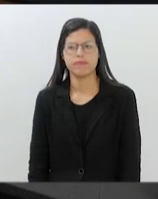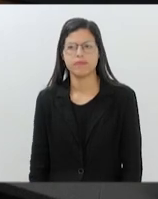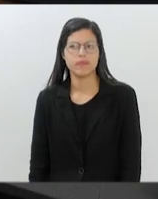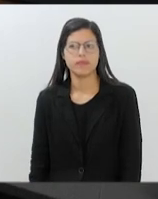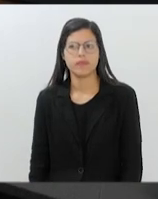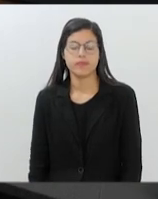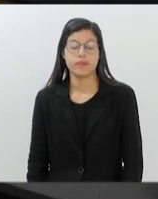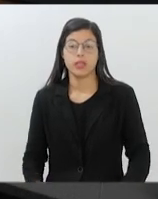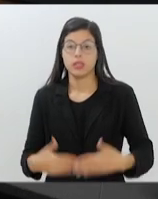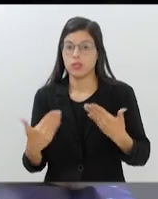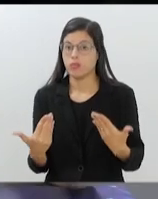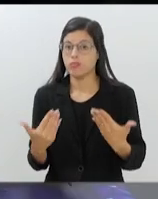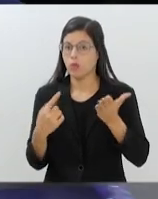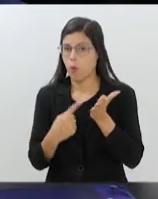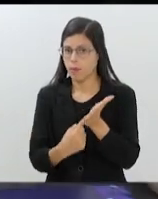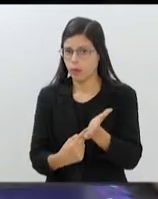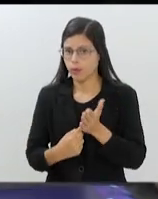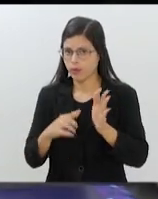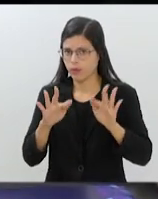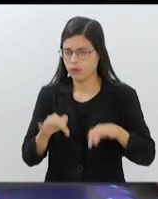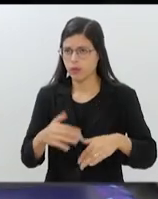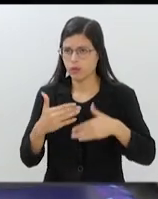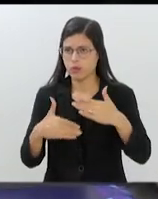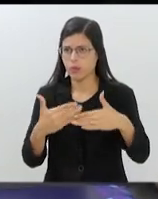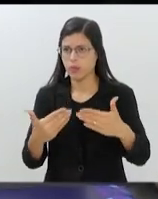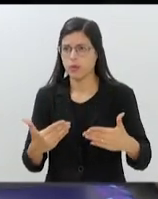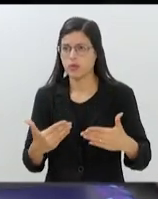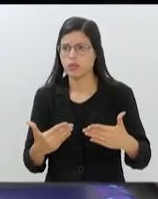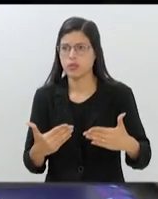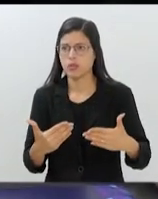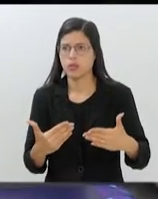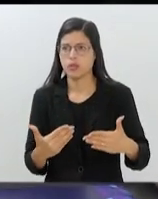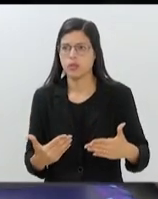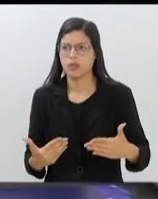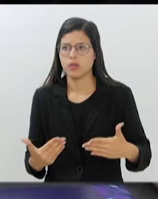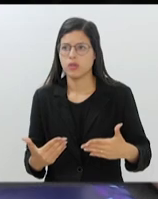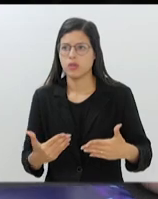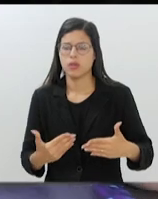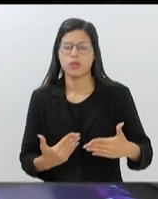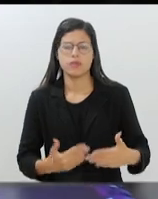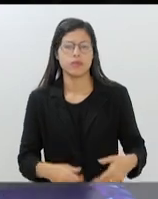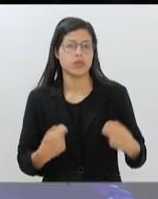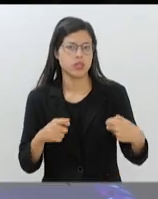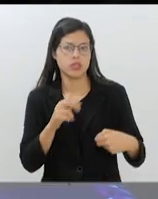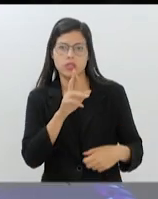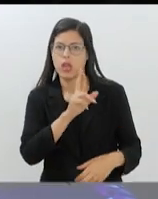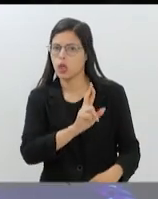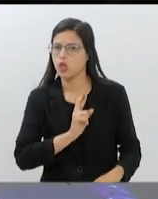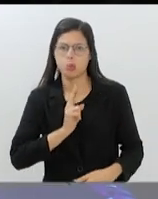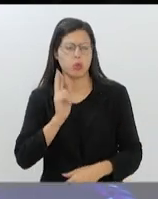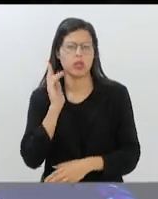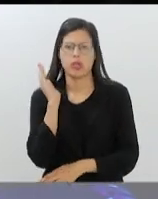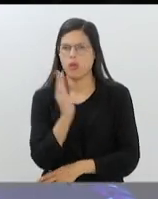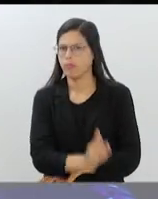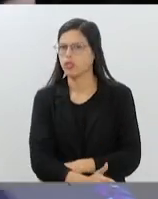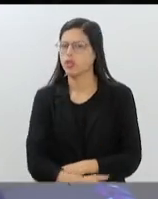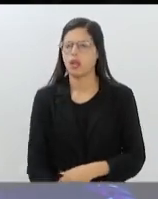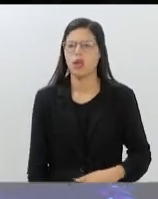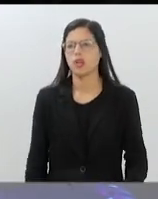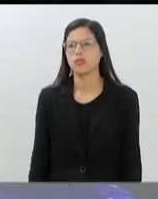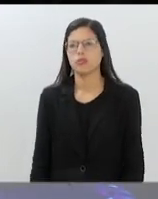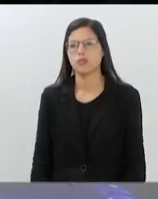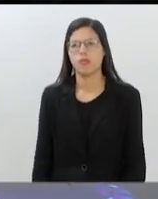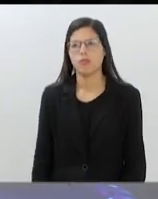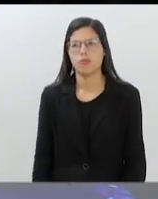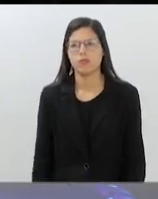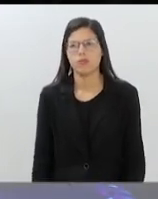ao fim do processo D transparência objetiva resposta e eu tô sendo tô buscando seu objetiv sendo o senhor não tá sendo objetivo a gente a fim senhor não